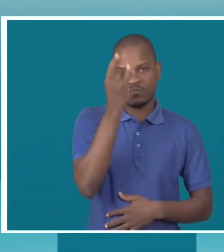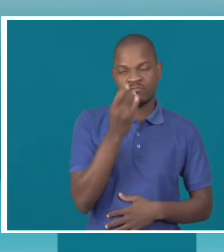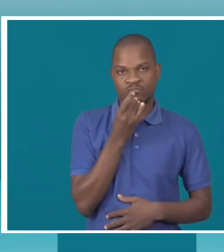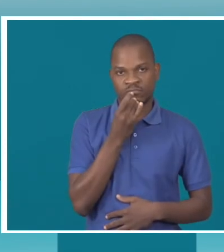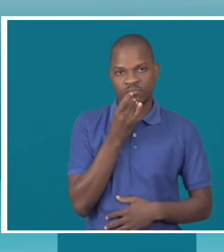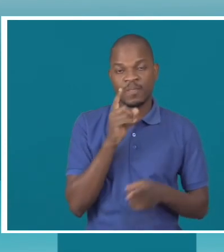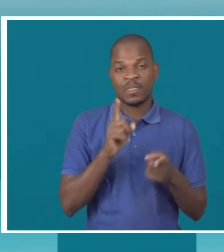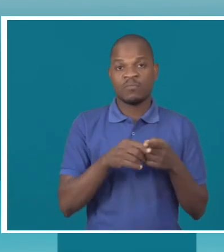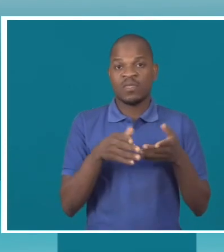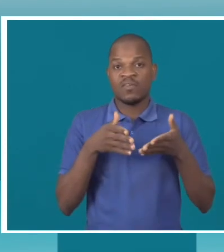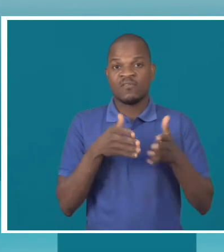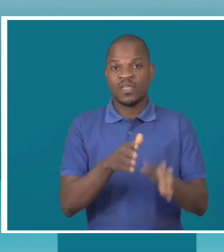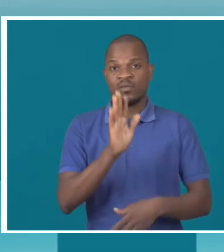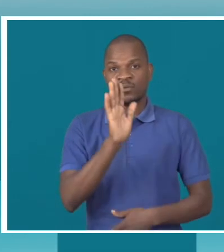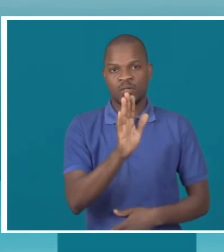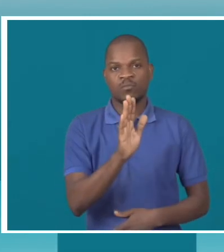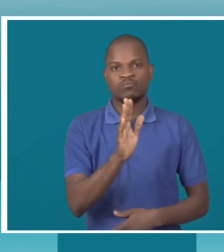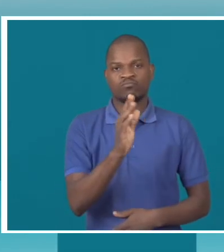e os filhos